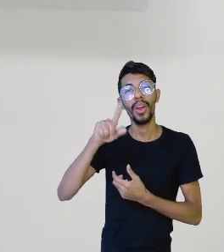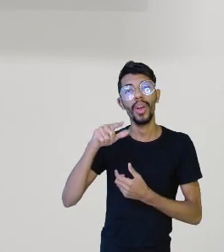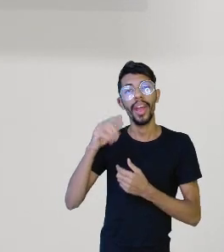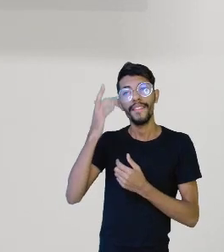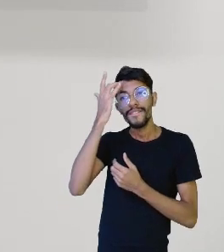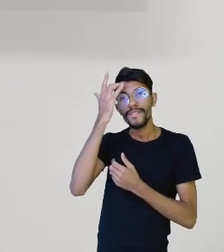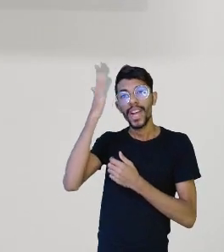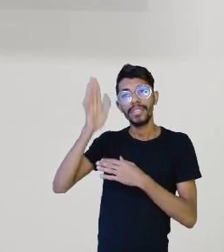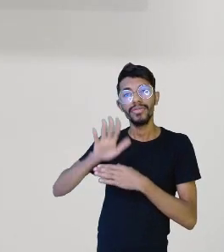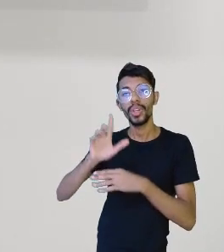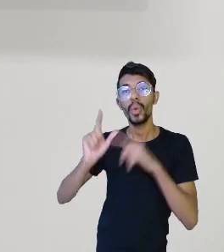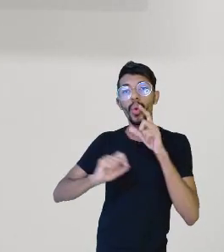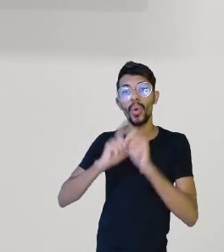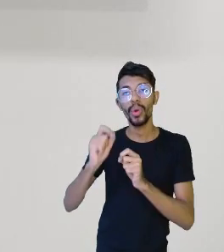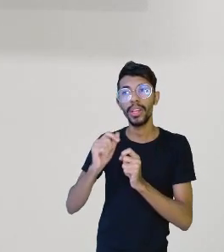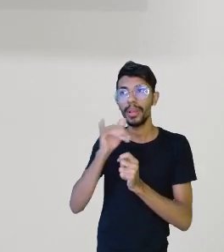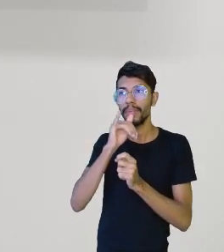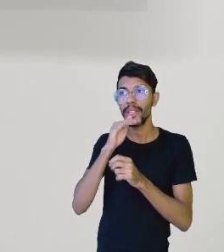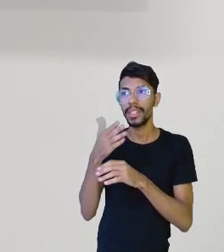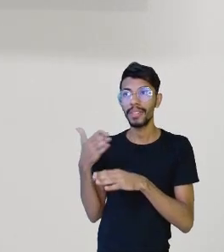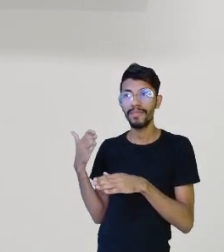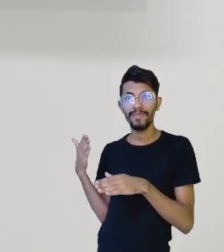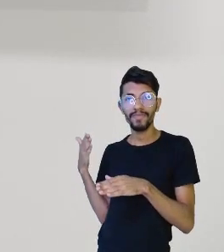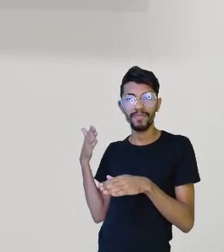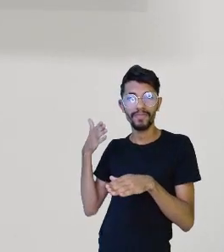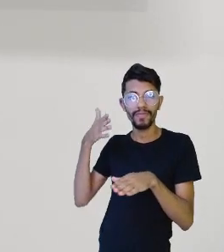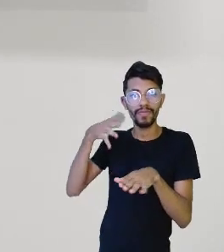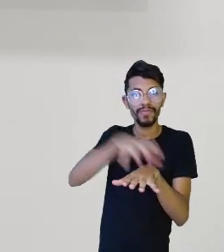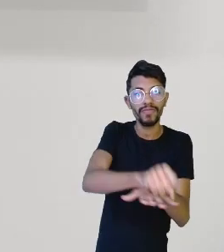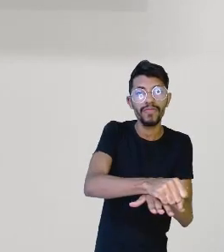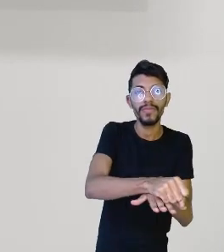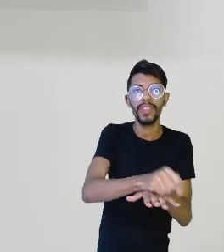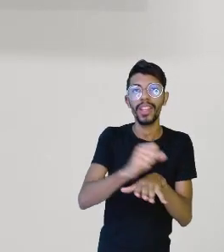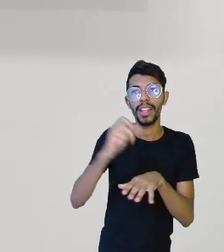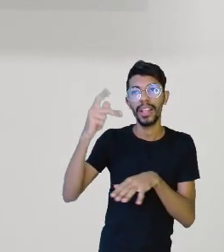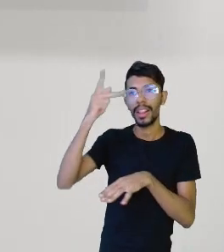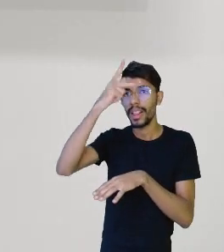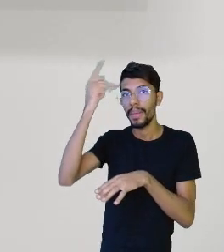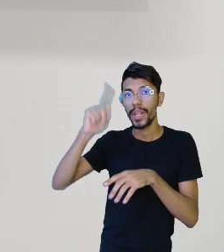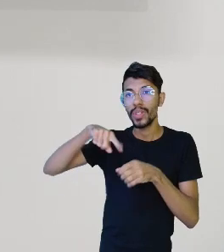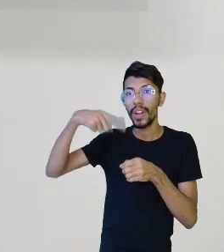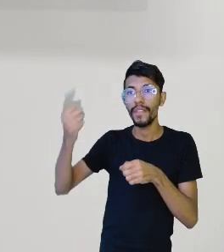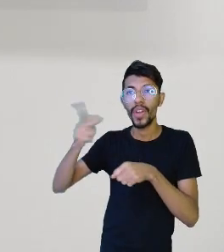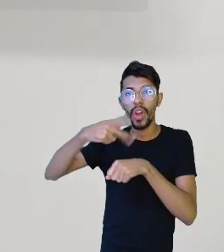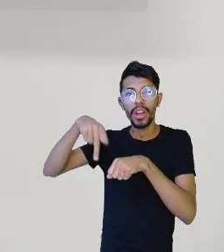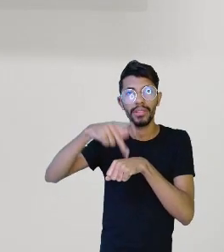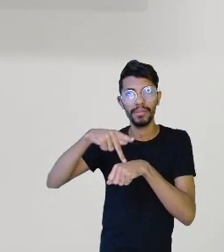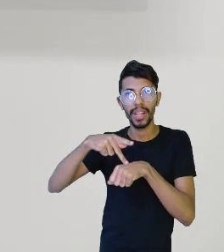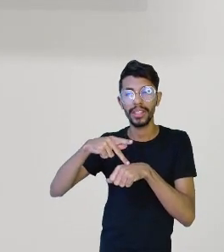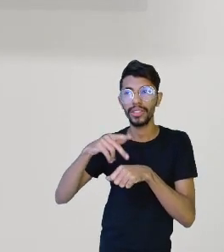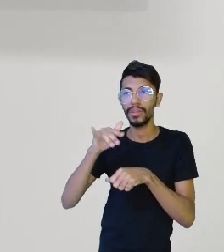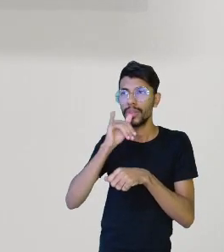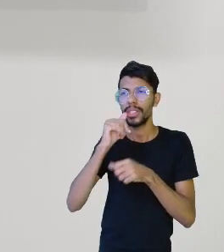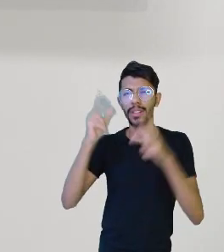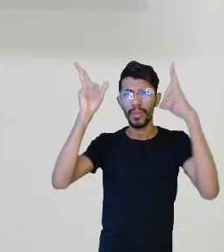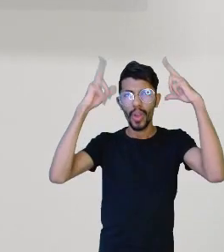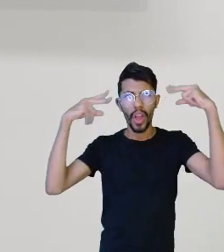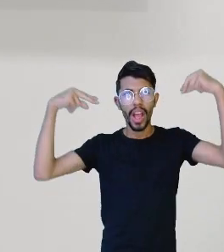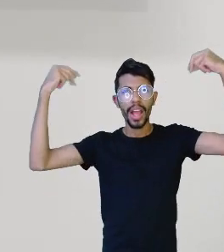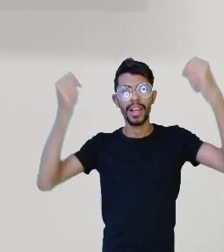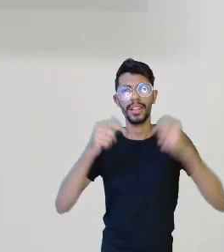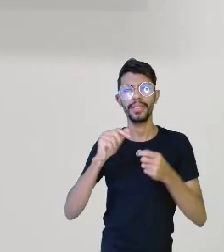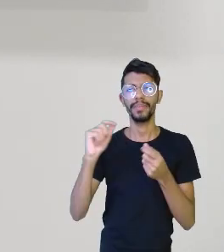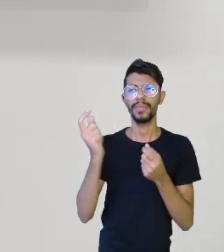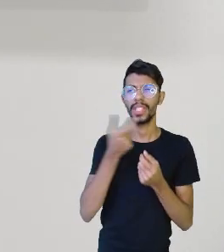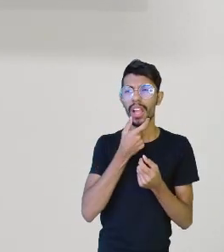facilitava bastante a questão das invasões estrangeiras. Muita gente, ingleses, holandeses